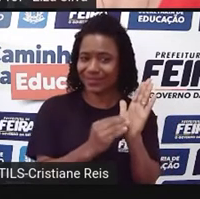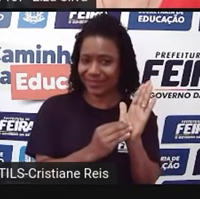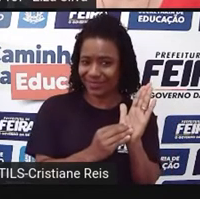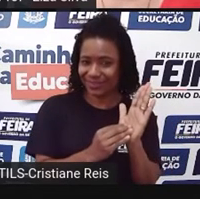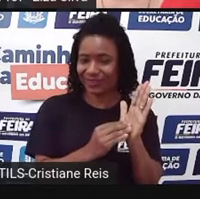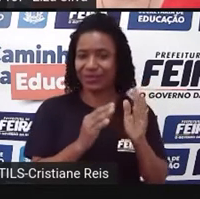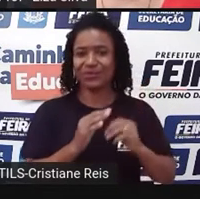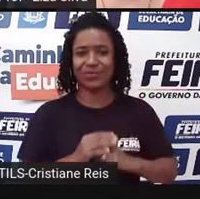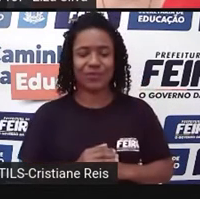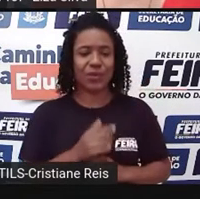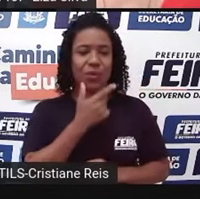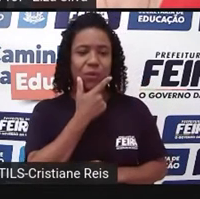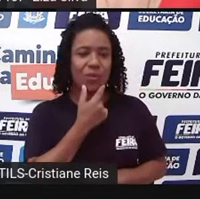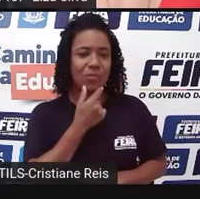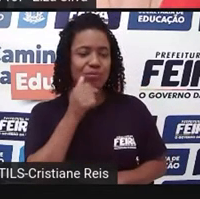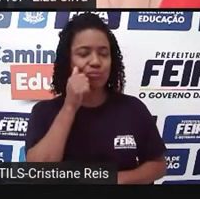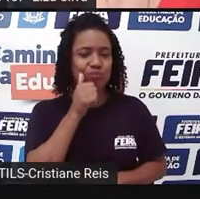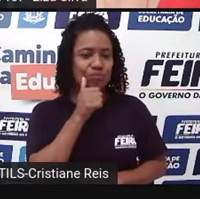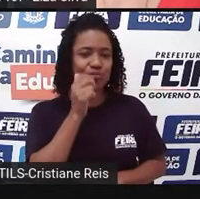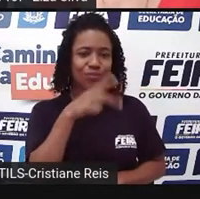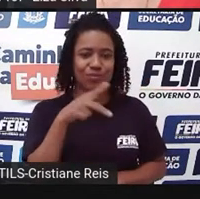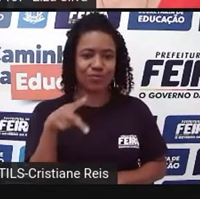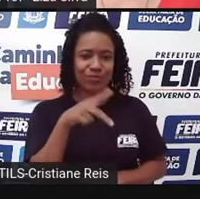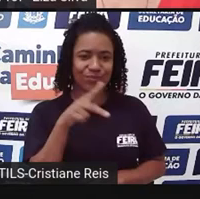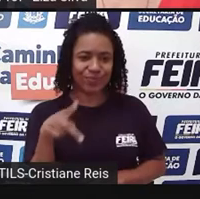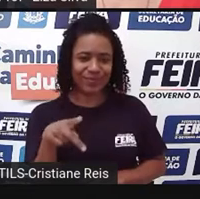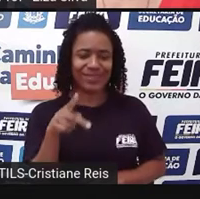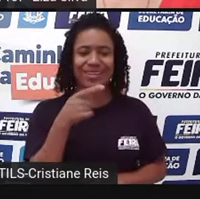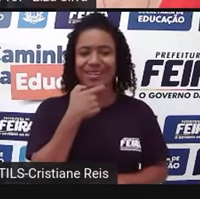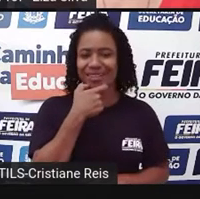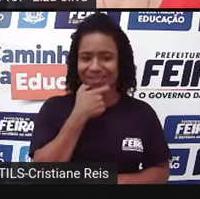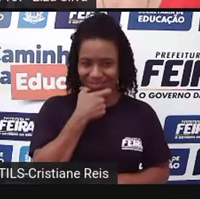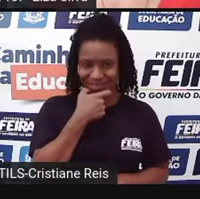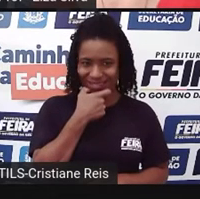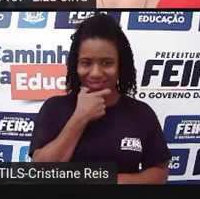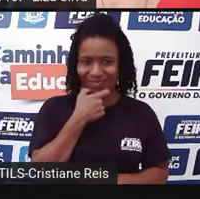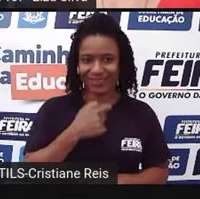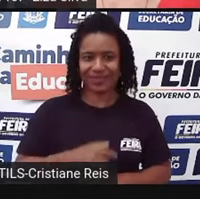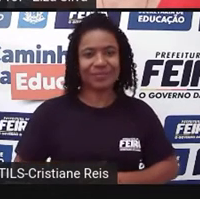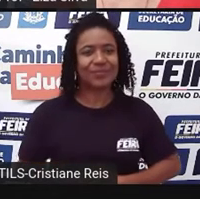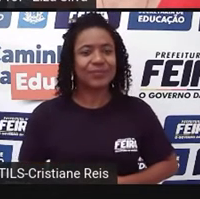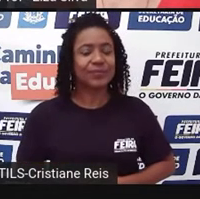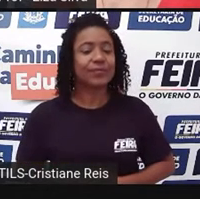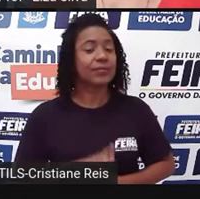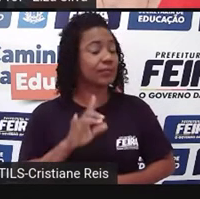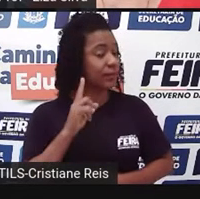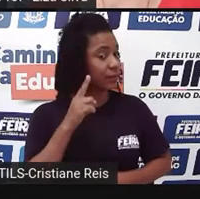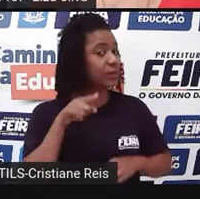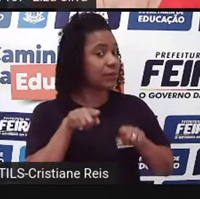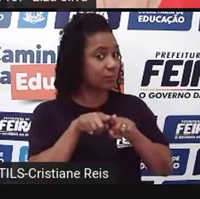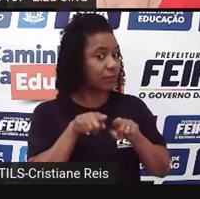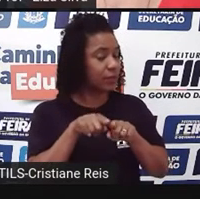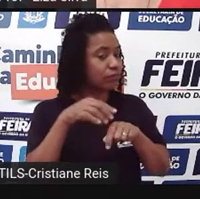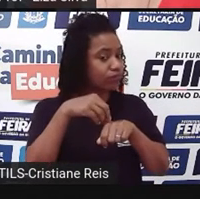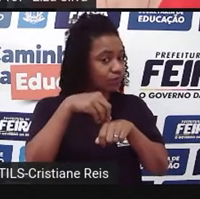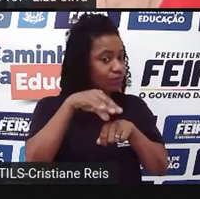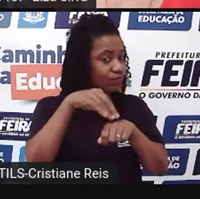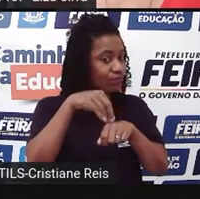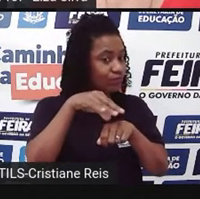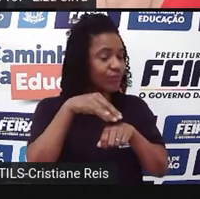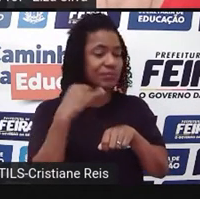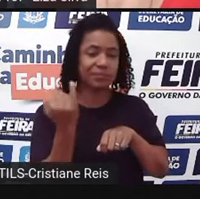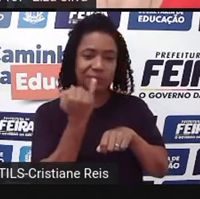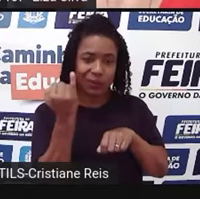teacher o nome eu sou sua professora de inglês e não se esqueçam daquelas dicas de